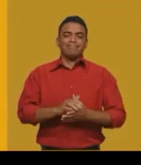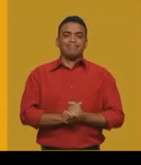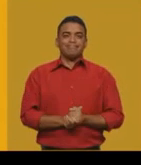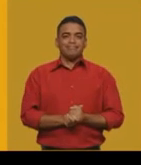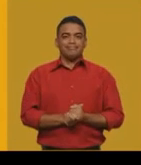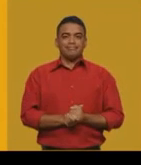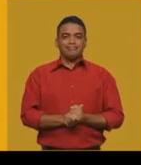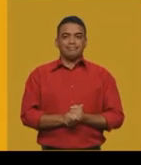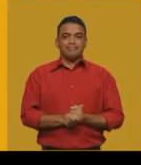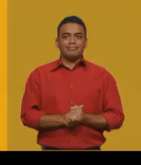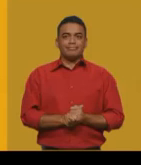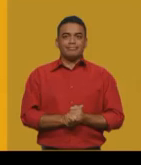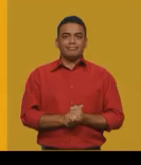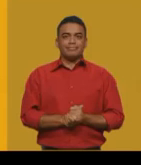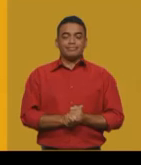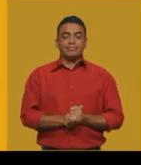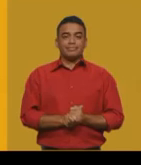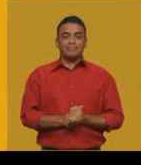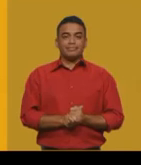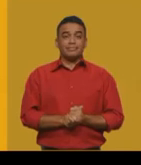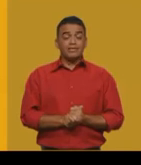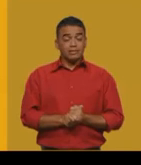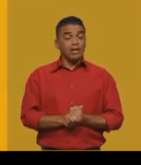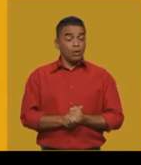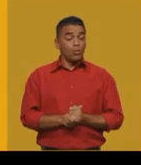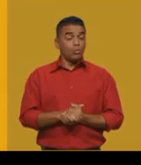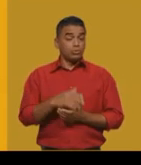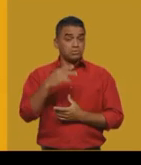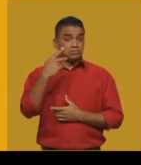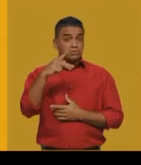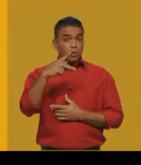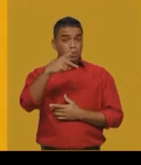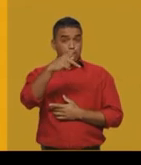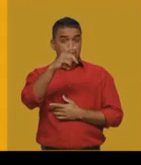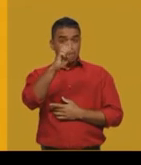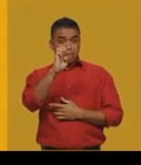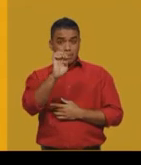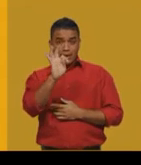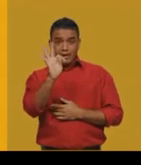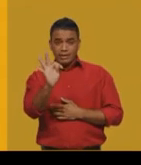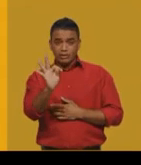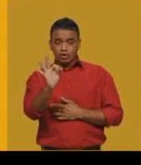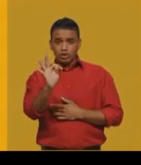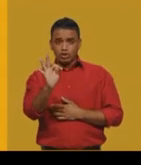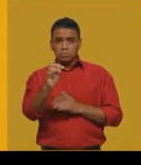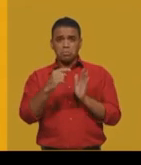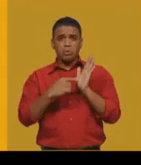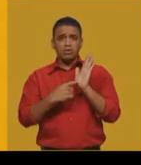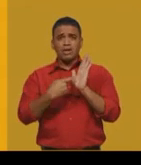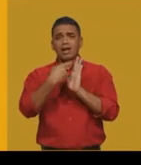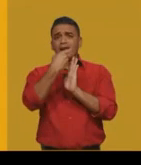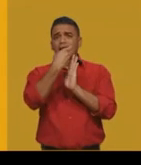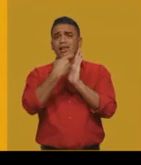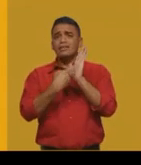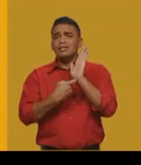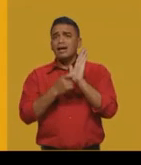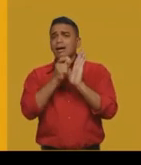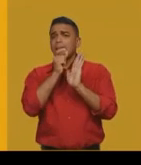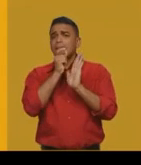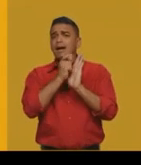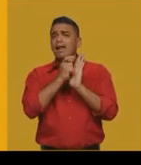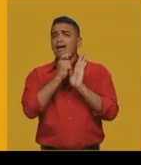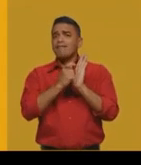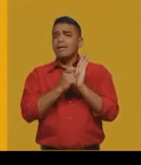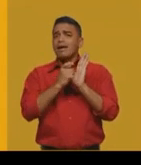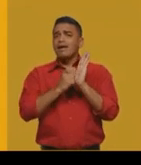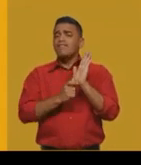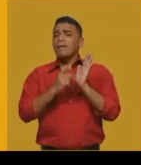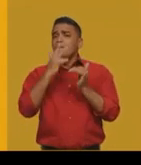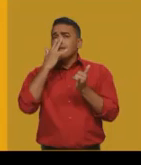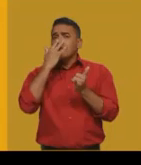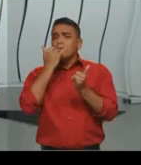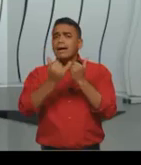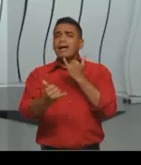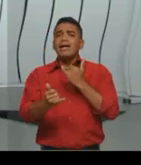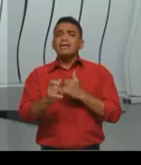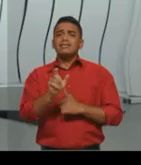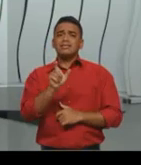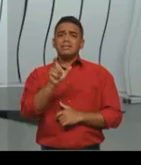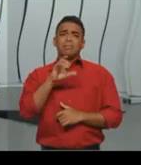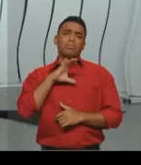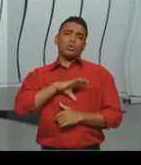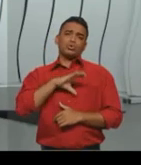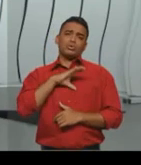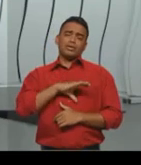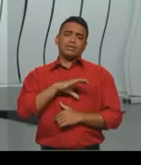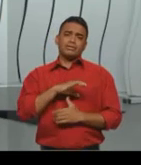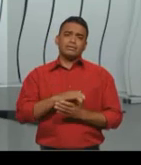das tarefas do PET seriam listar as palavras cognatas que são iguais